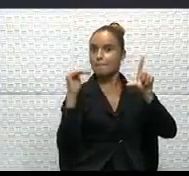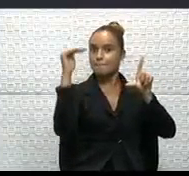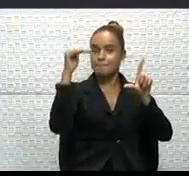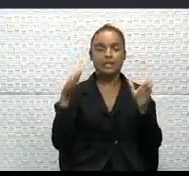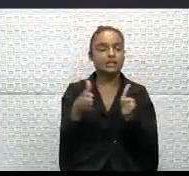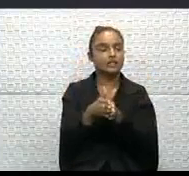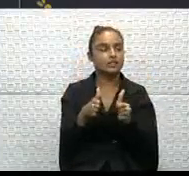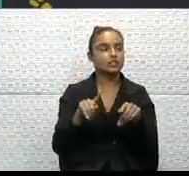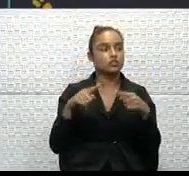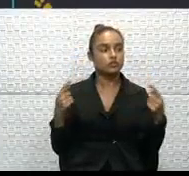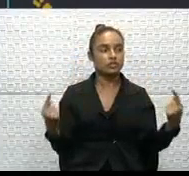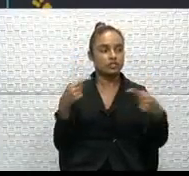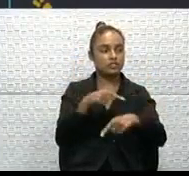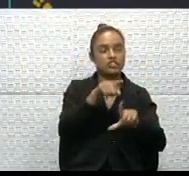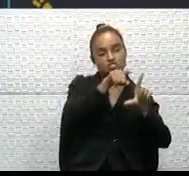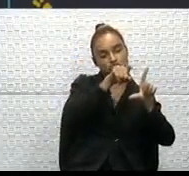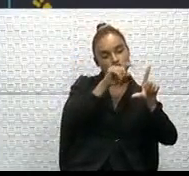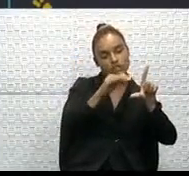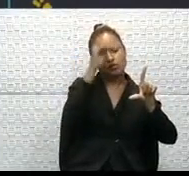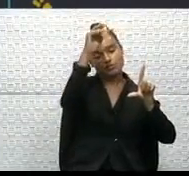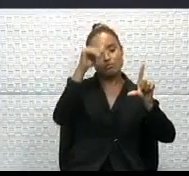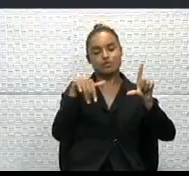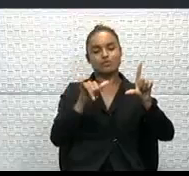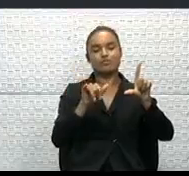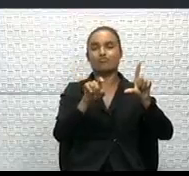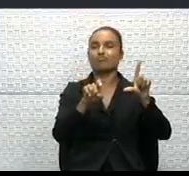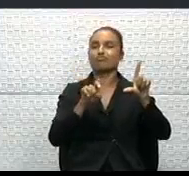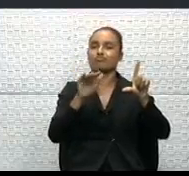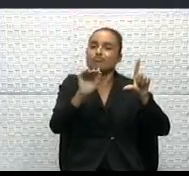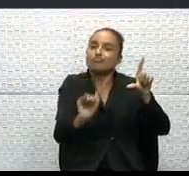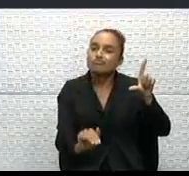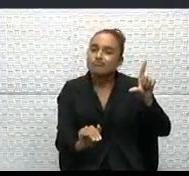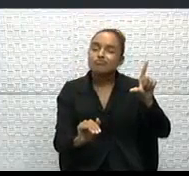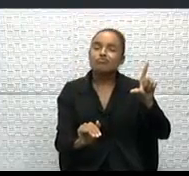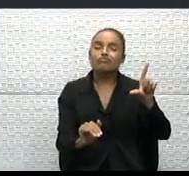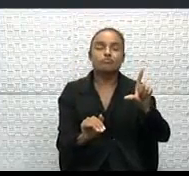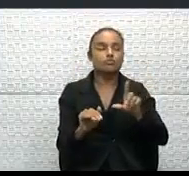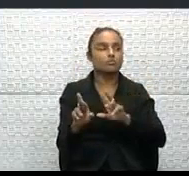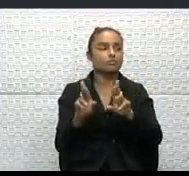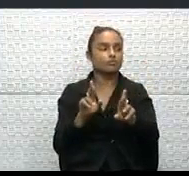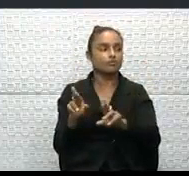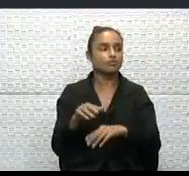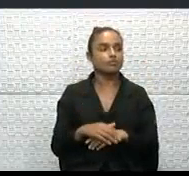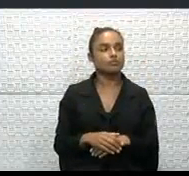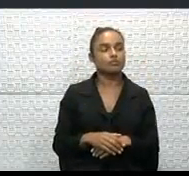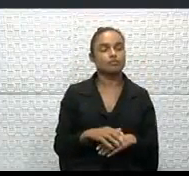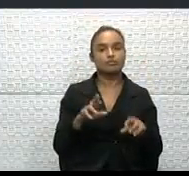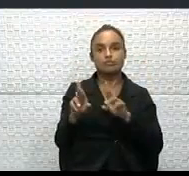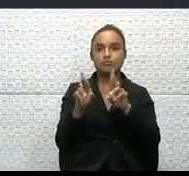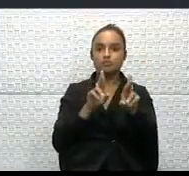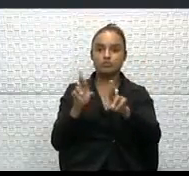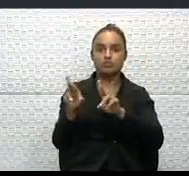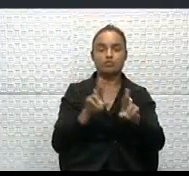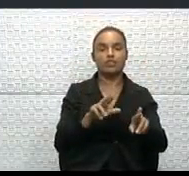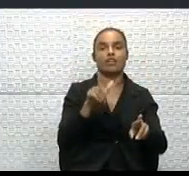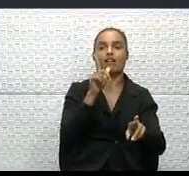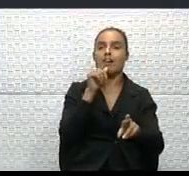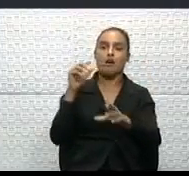negativa quando x aumenta, mas y diminui. Eu apostaria que a correlação entre água de coco e calor